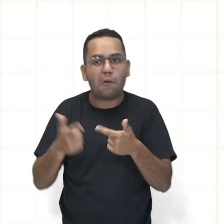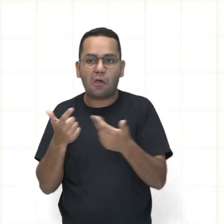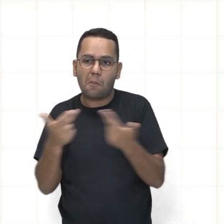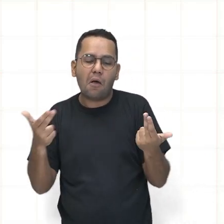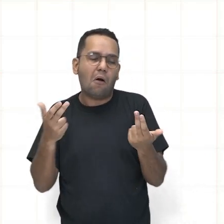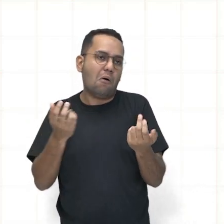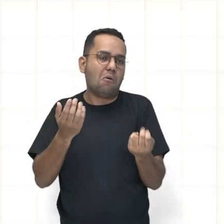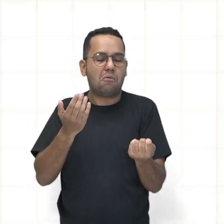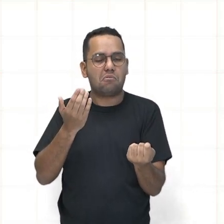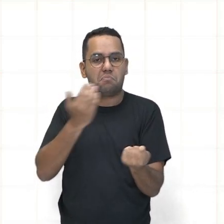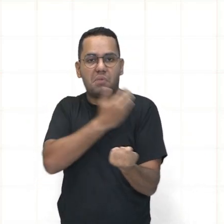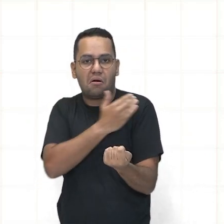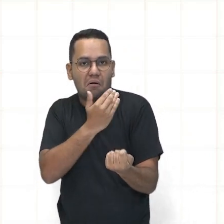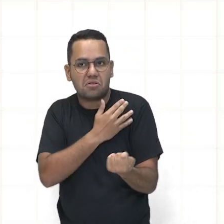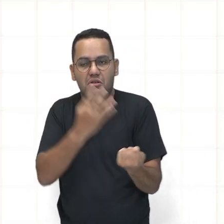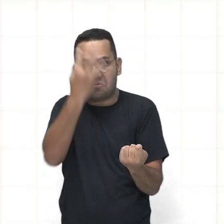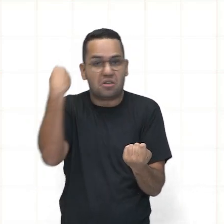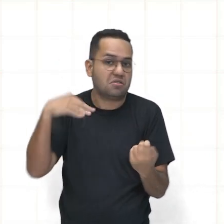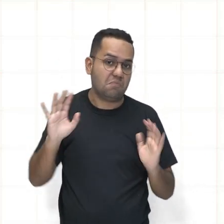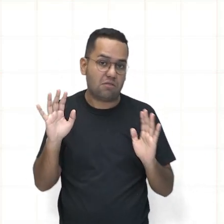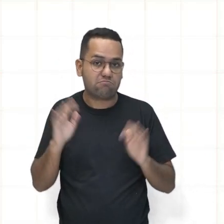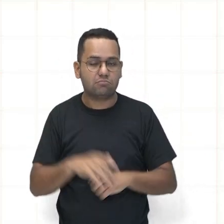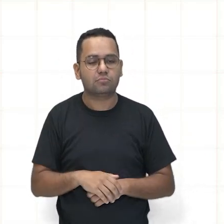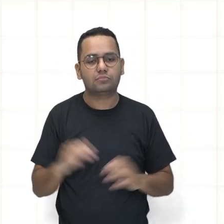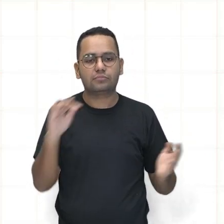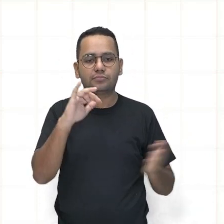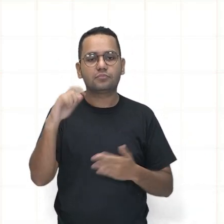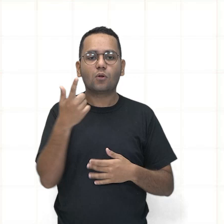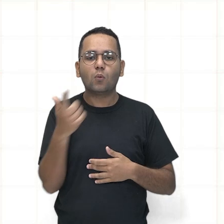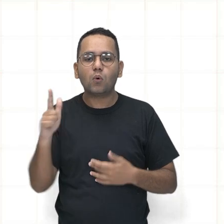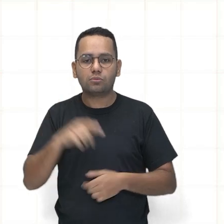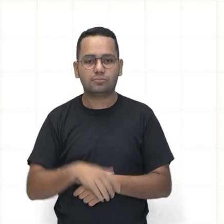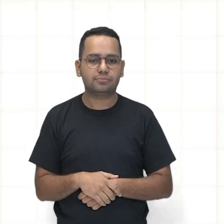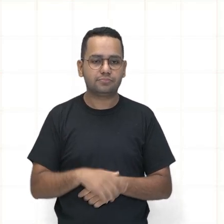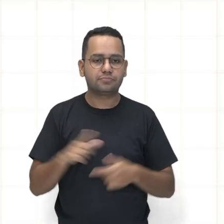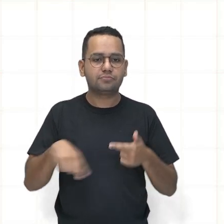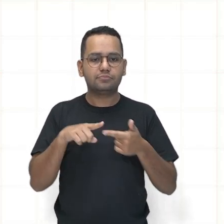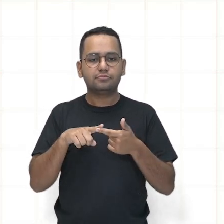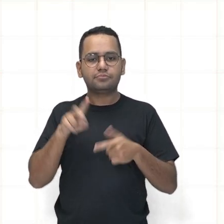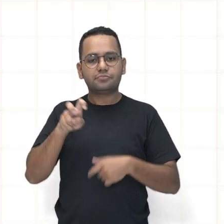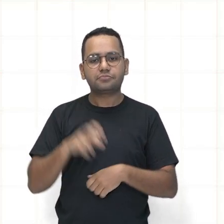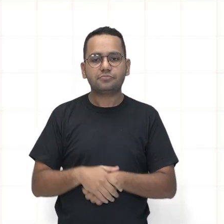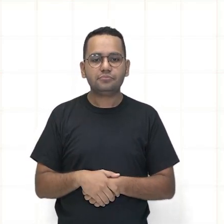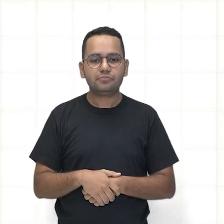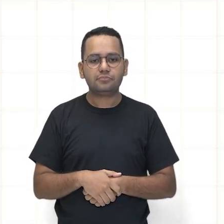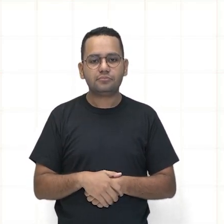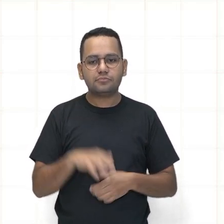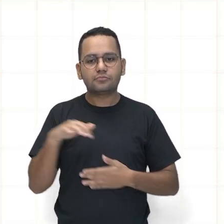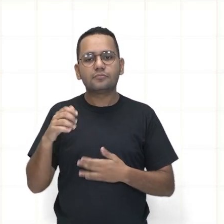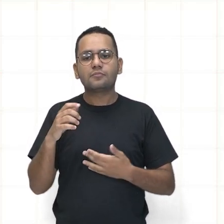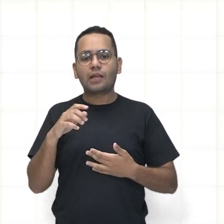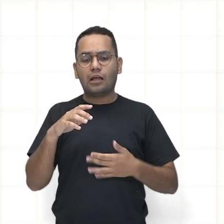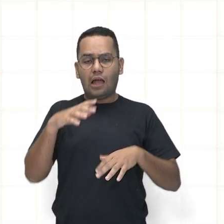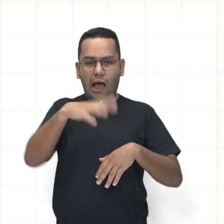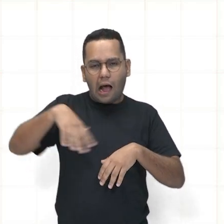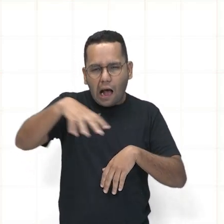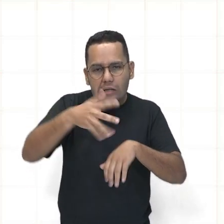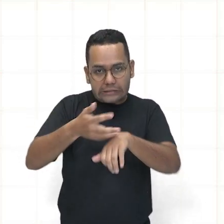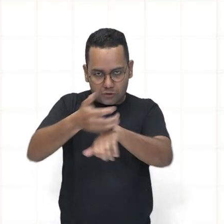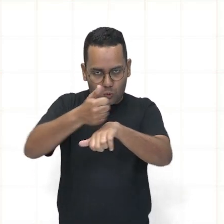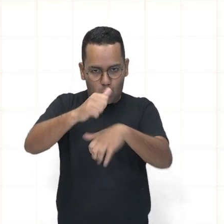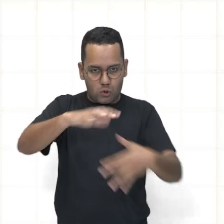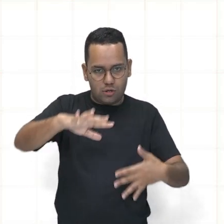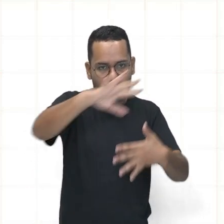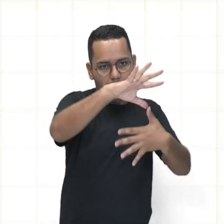outras repúblicas que ocorreram nesse momento, como a independência das colônias americanas e a Revolução